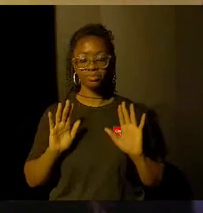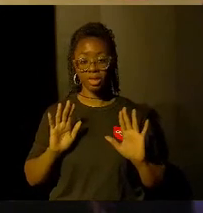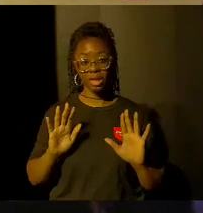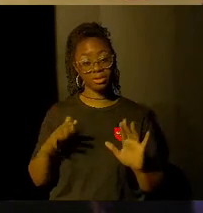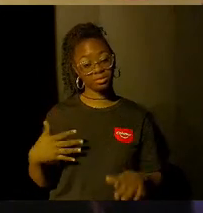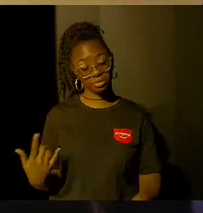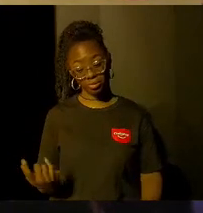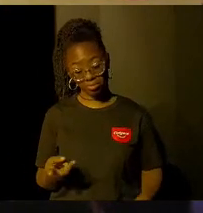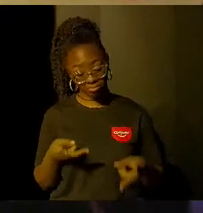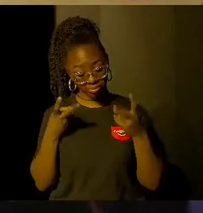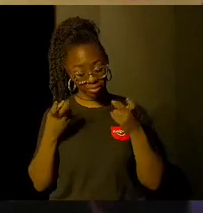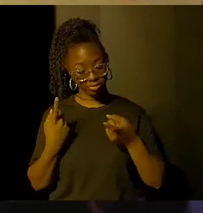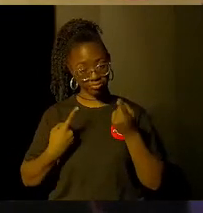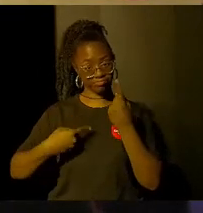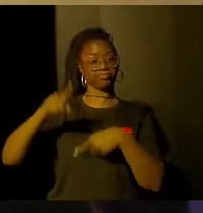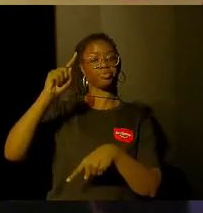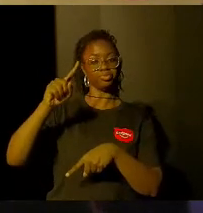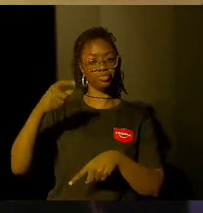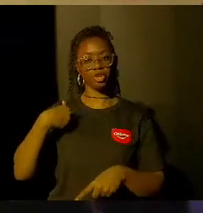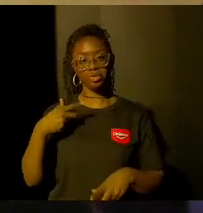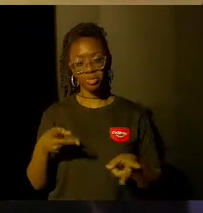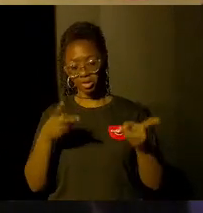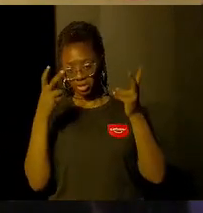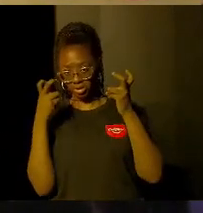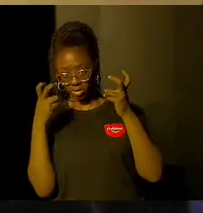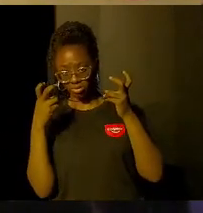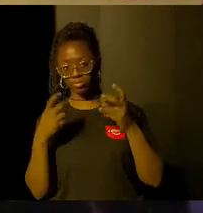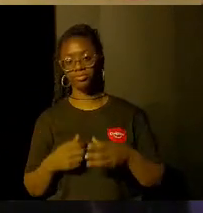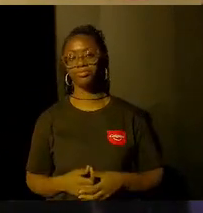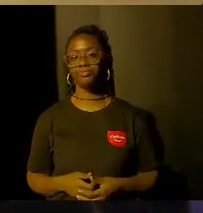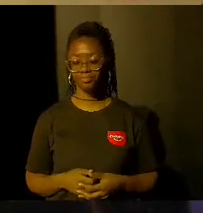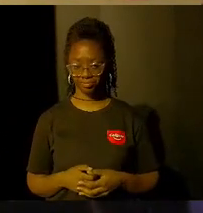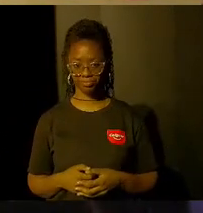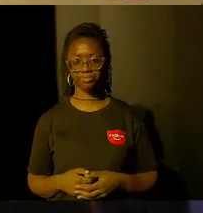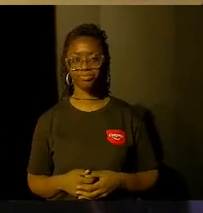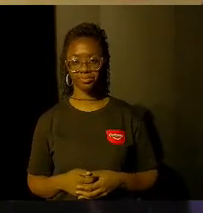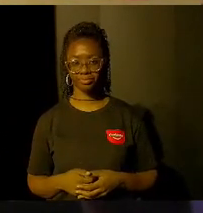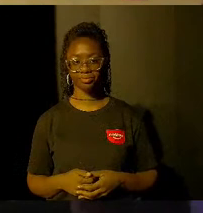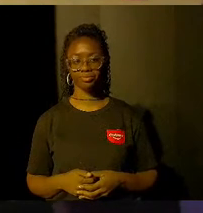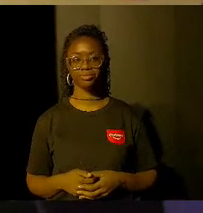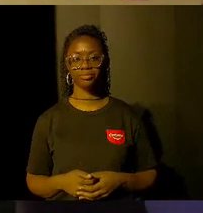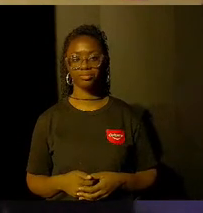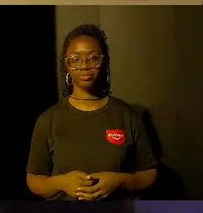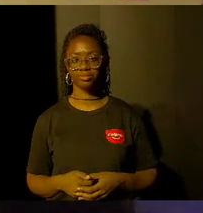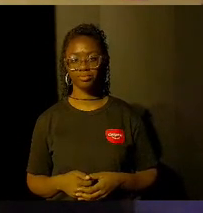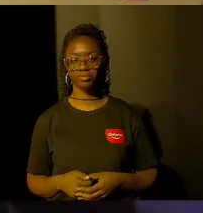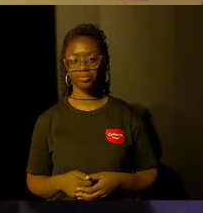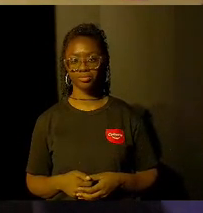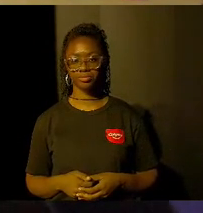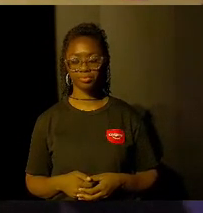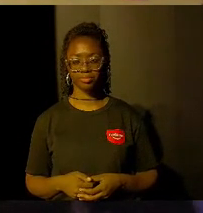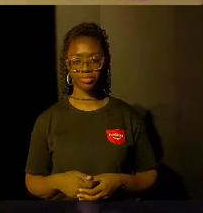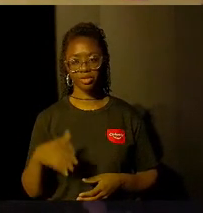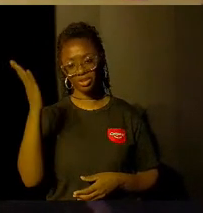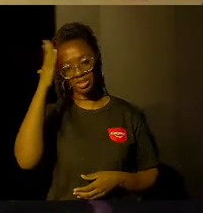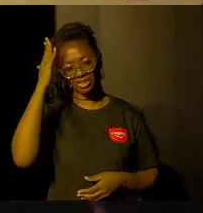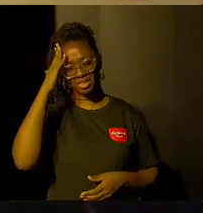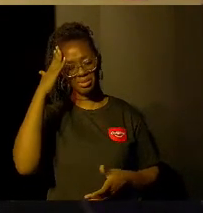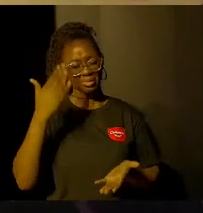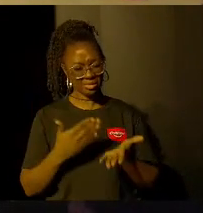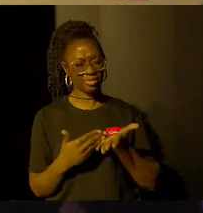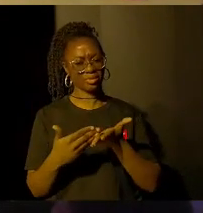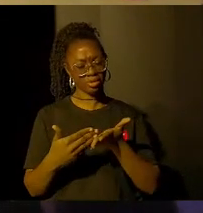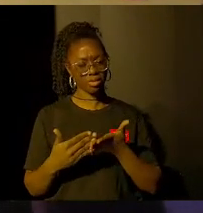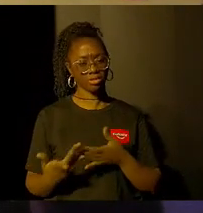nesse sentido eu considero E por acaso Isto é um é um projeto que ainda está muito embrionário e que eu estou já